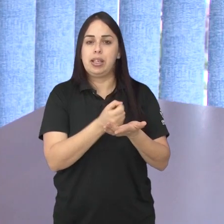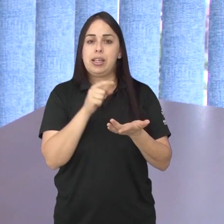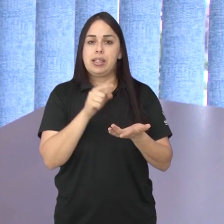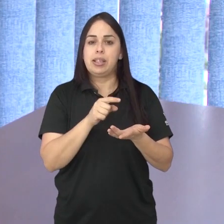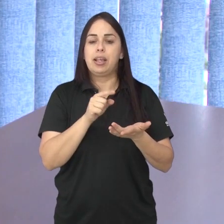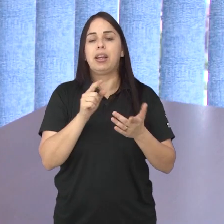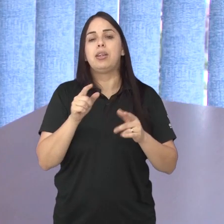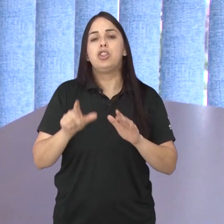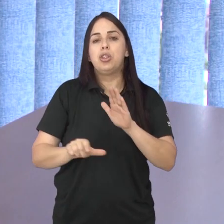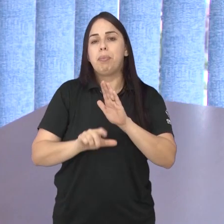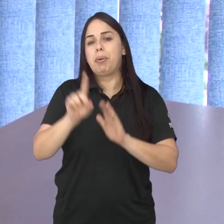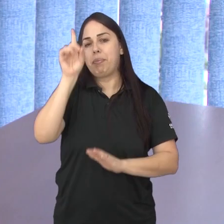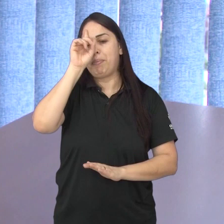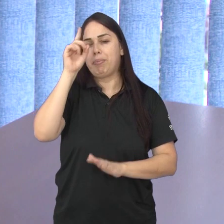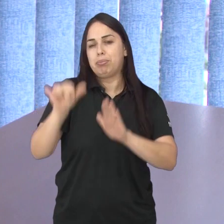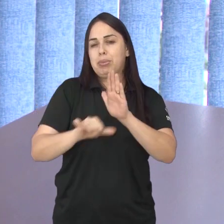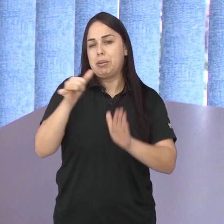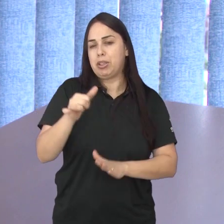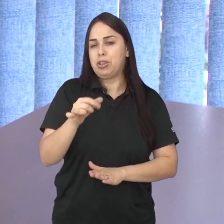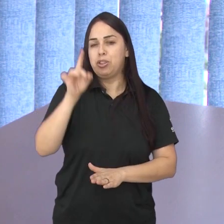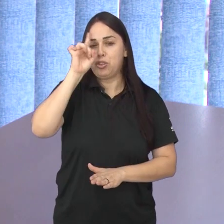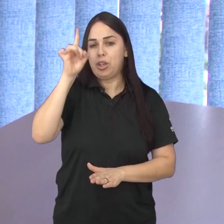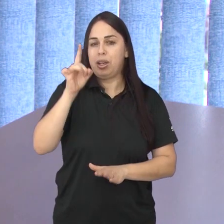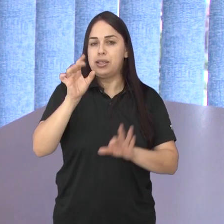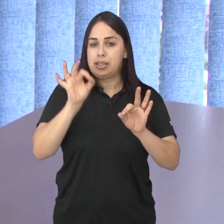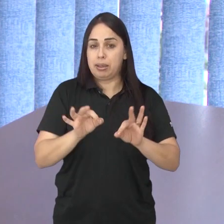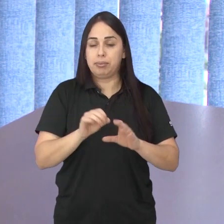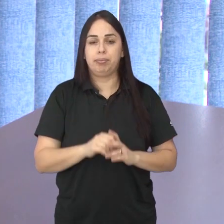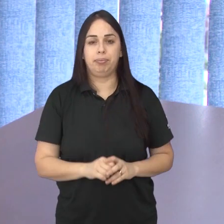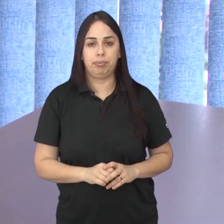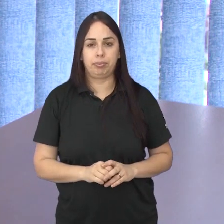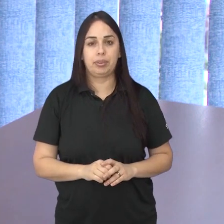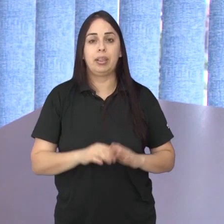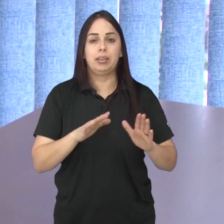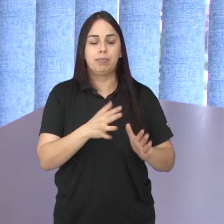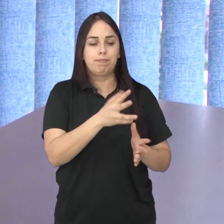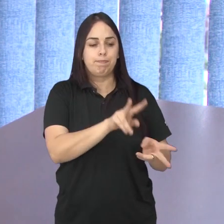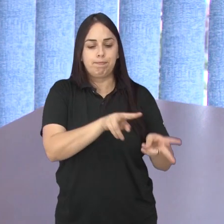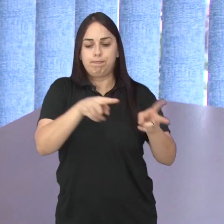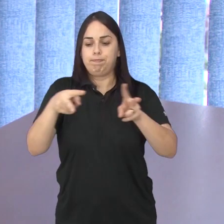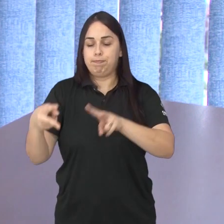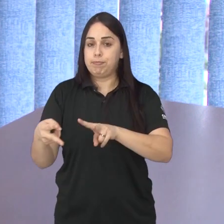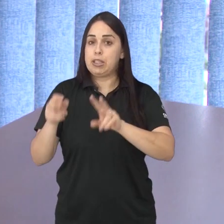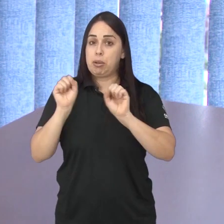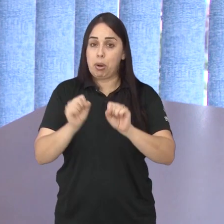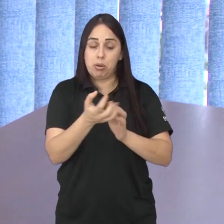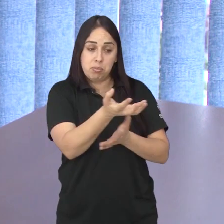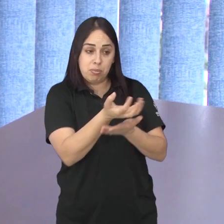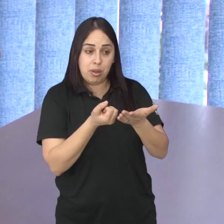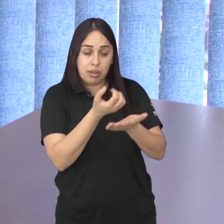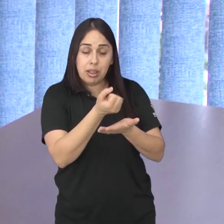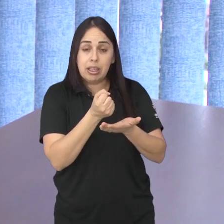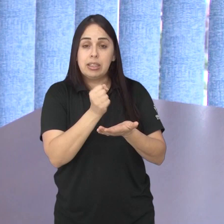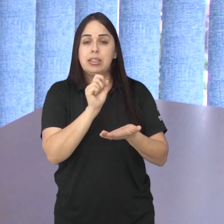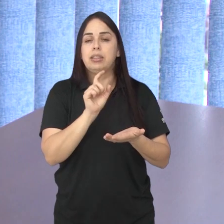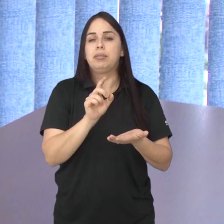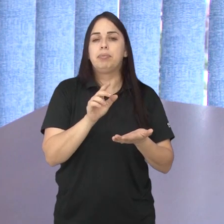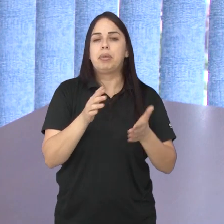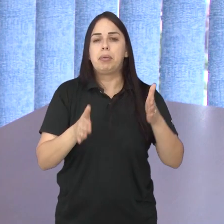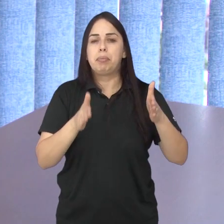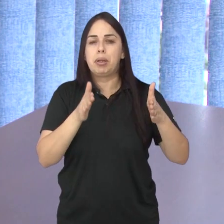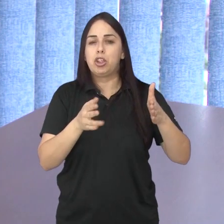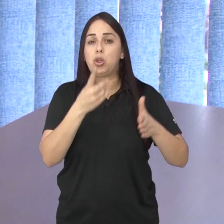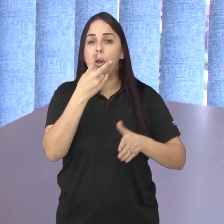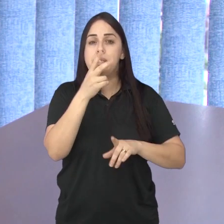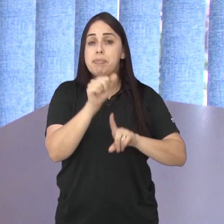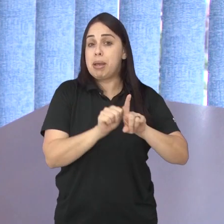fica disponível a partir do primeiro dia útil. Então, a partir desse primeiro dia útil, o valor já está disponível na conta, ficando disponível